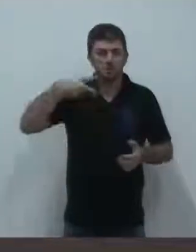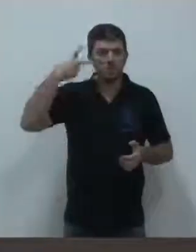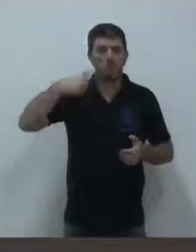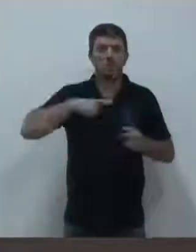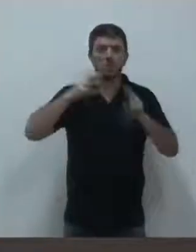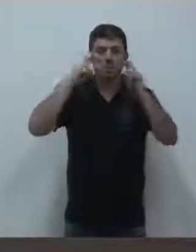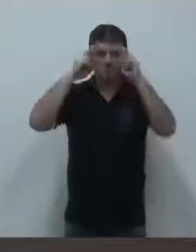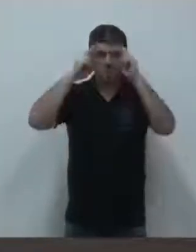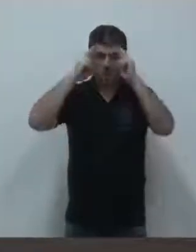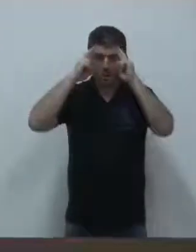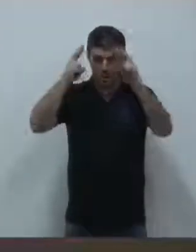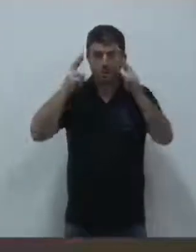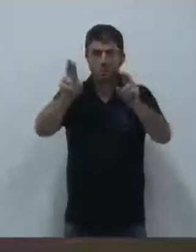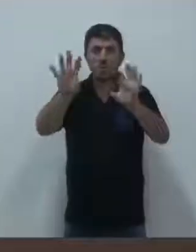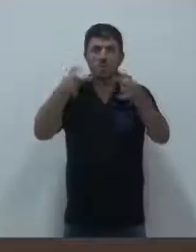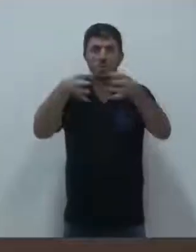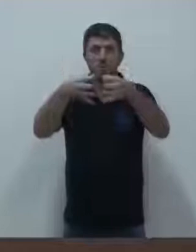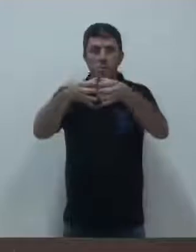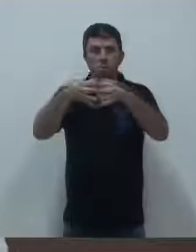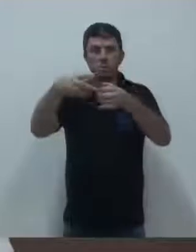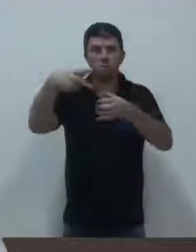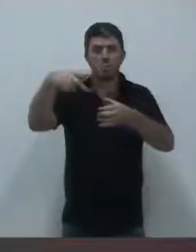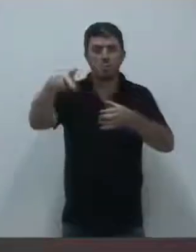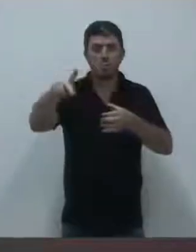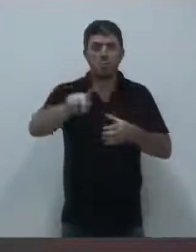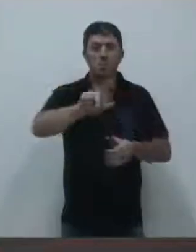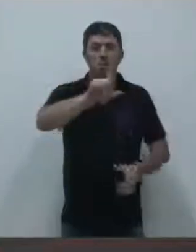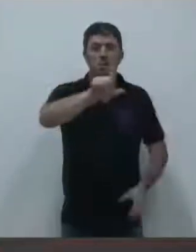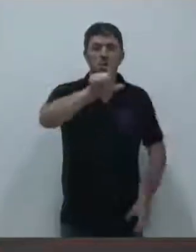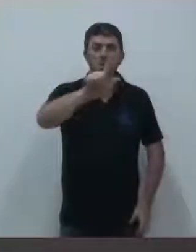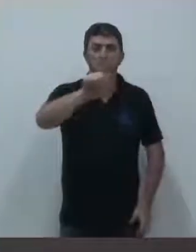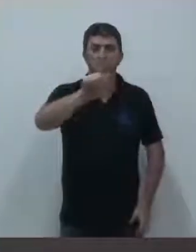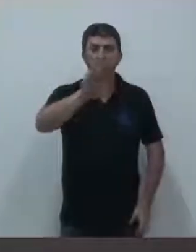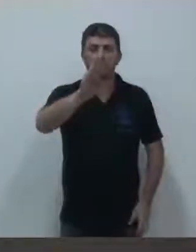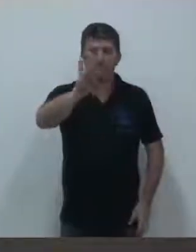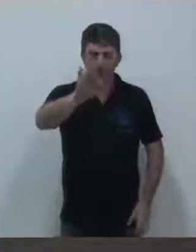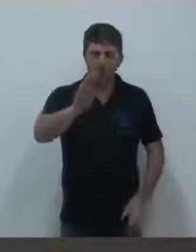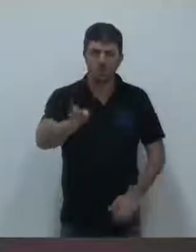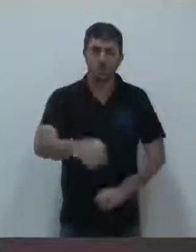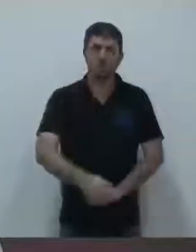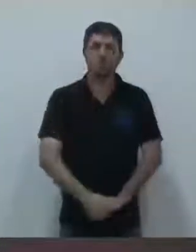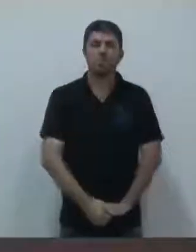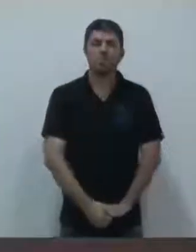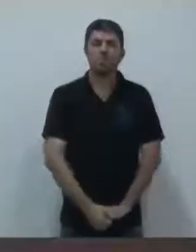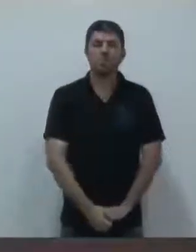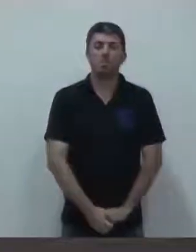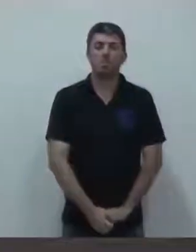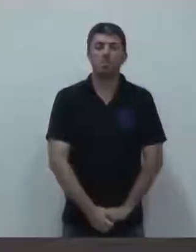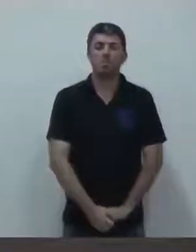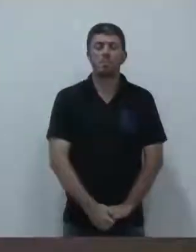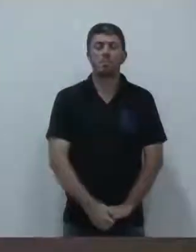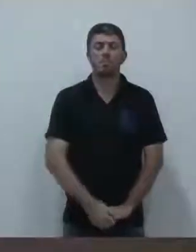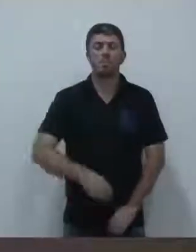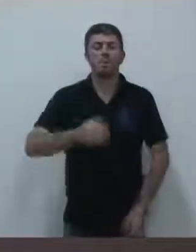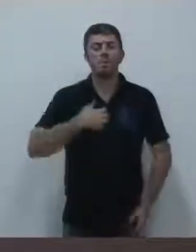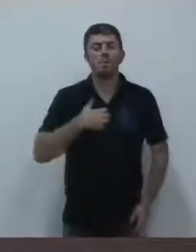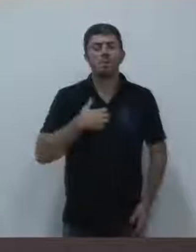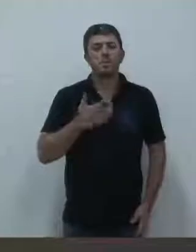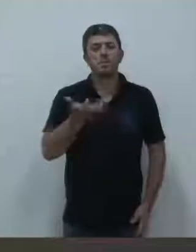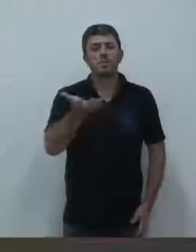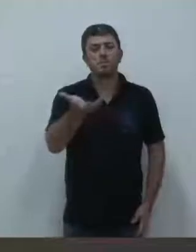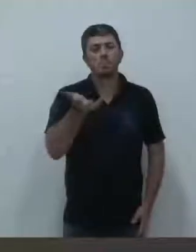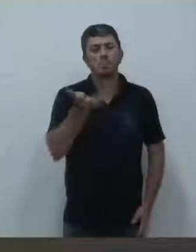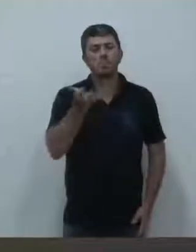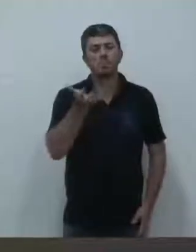muito a causa de vocês, né? Bom trabalho para você. Eu queria falar um pouquinho também, começar a questão que eu sempre,